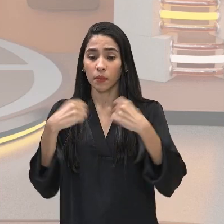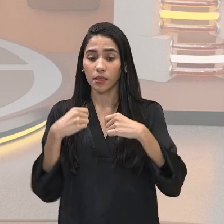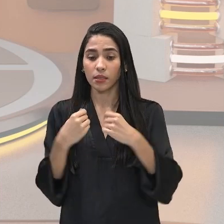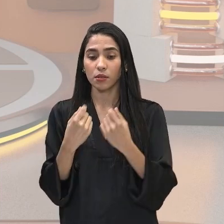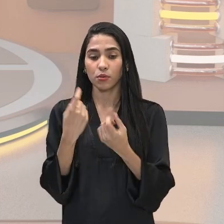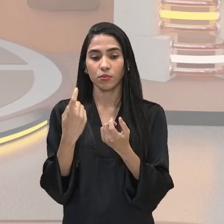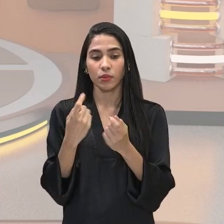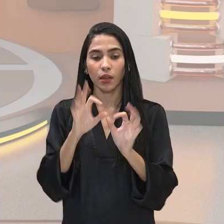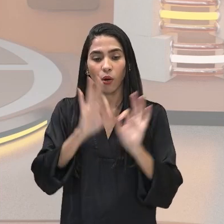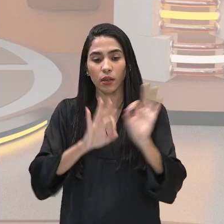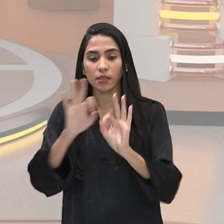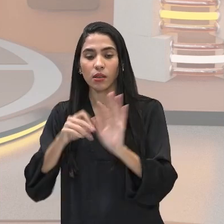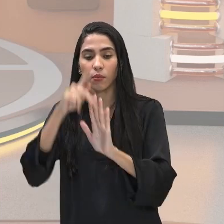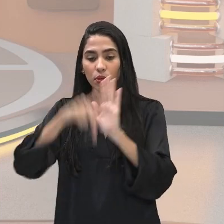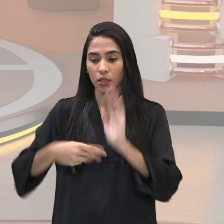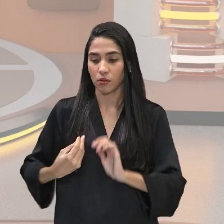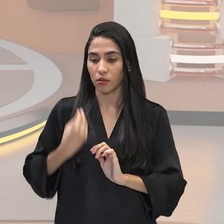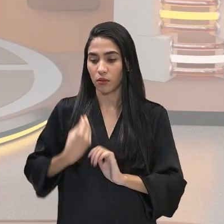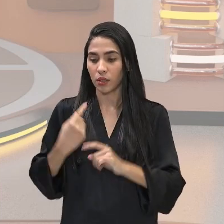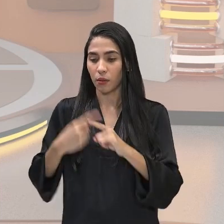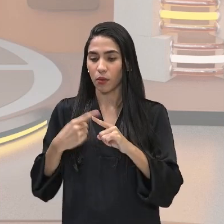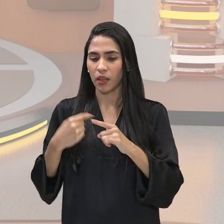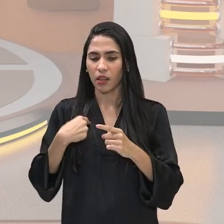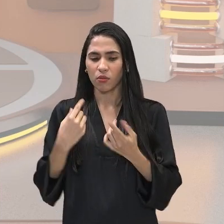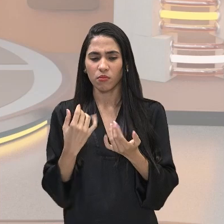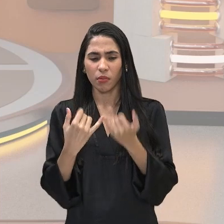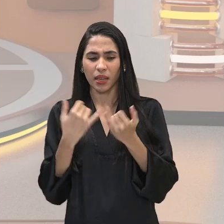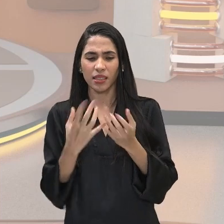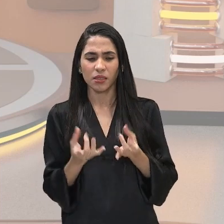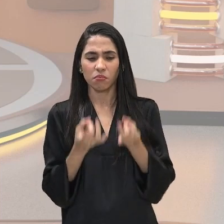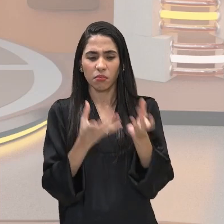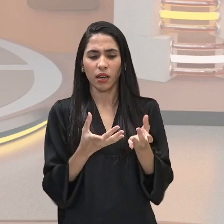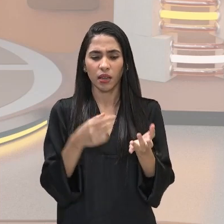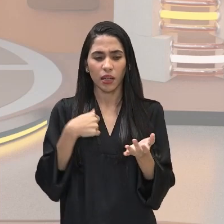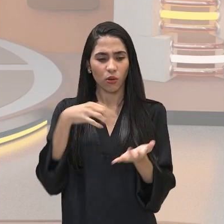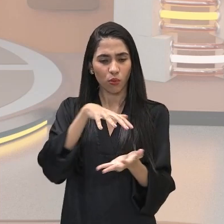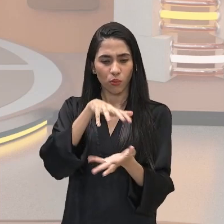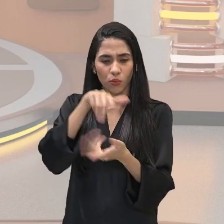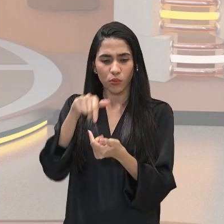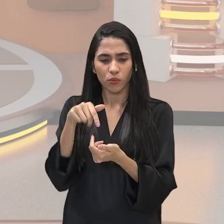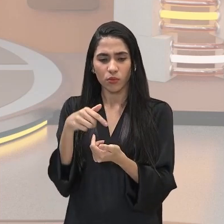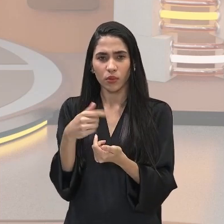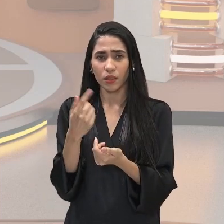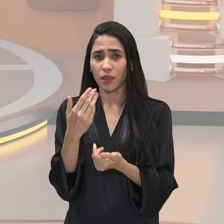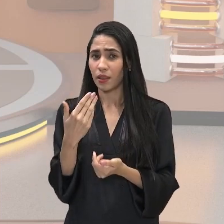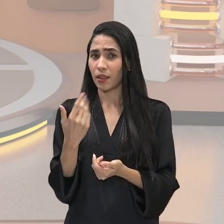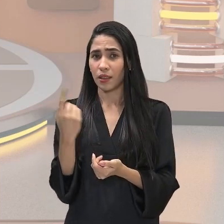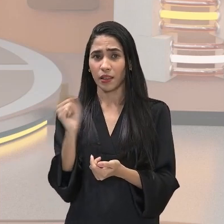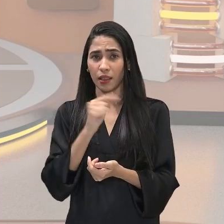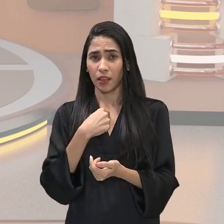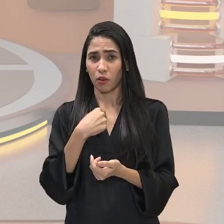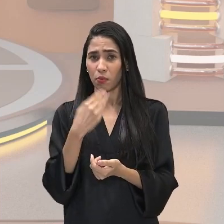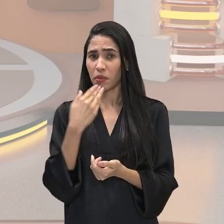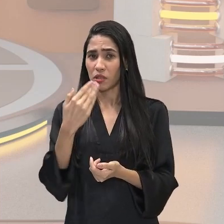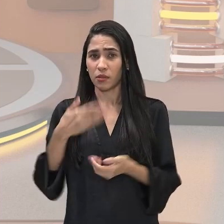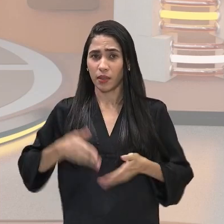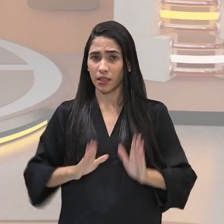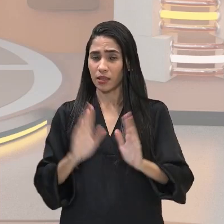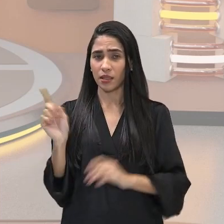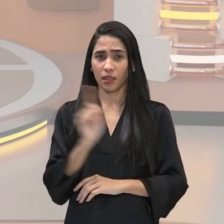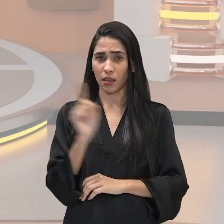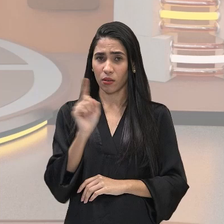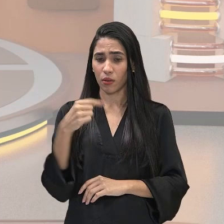então, porque eu fui jogado, eu fui lançado, eu estou nesse mundo aqui, eu não pedi para nascer, eu fui lançado aí,